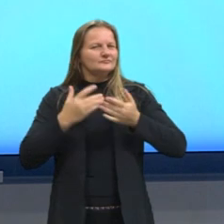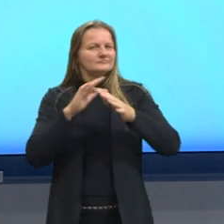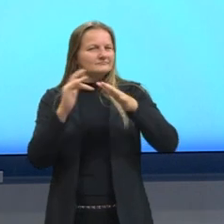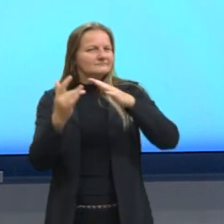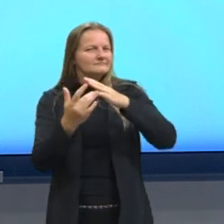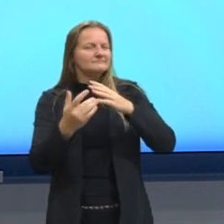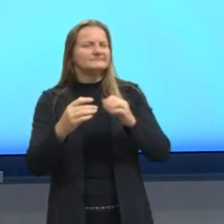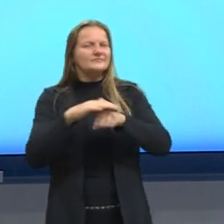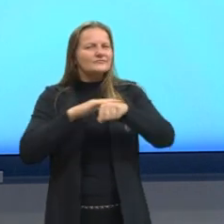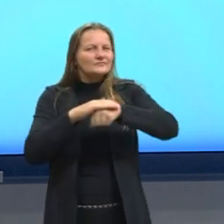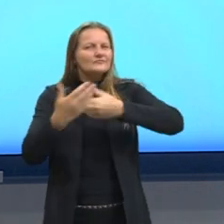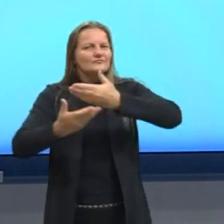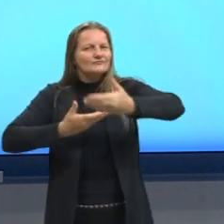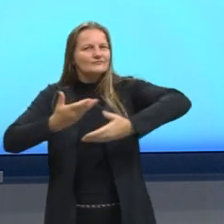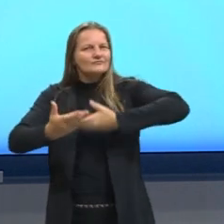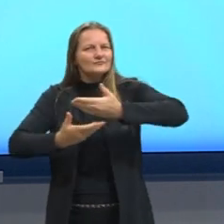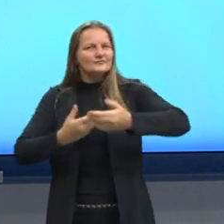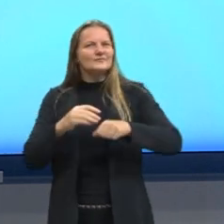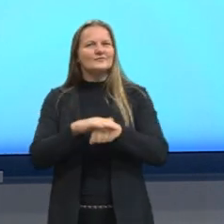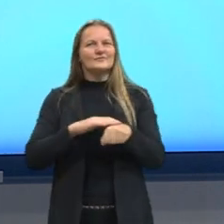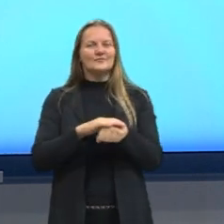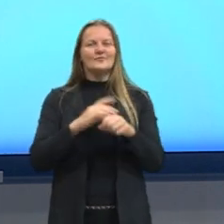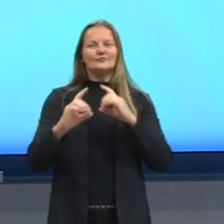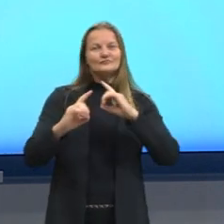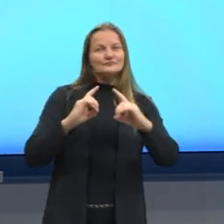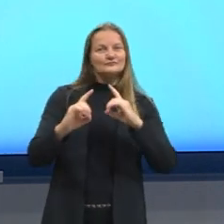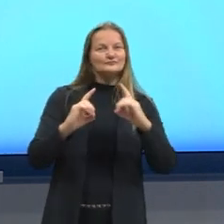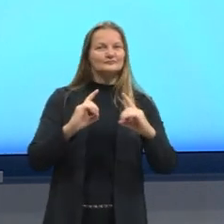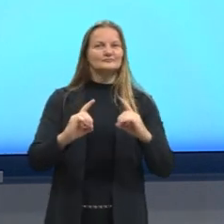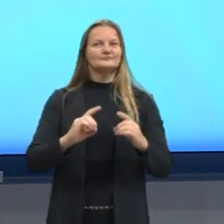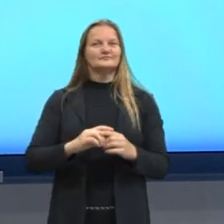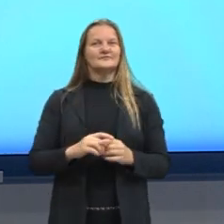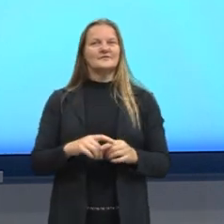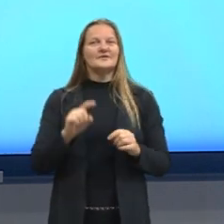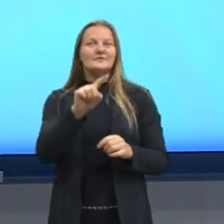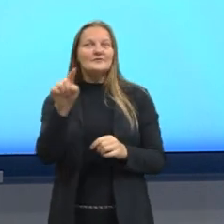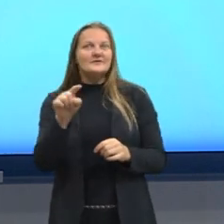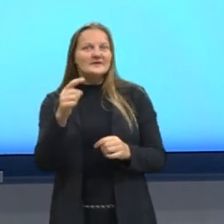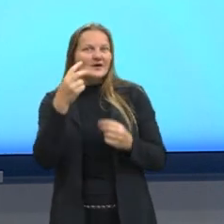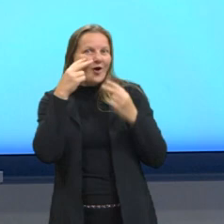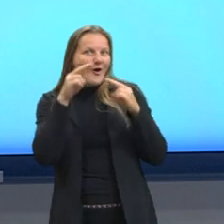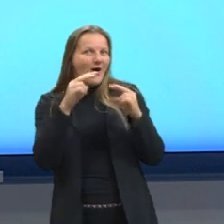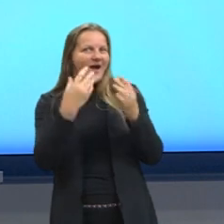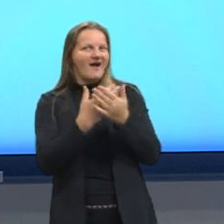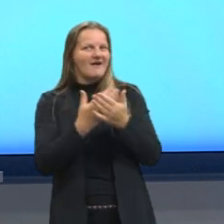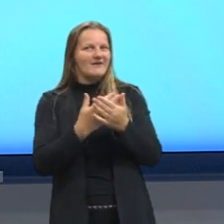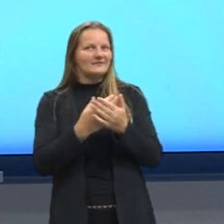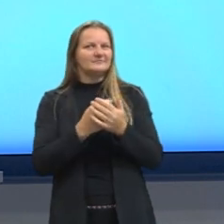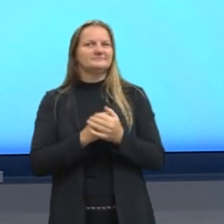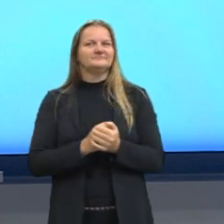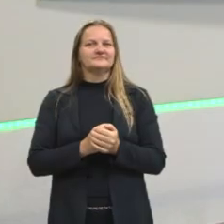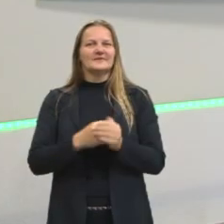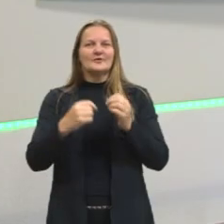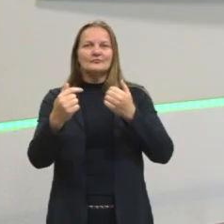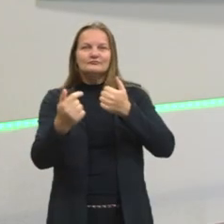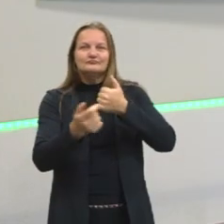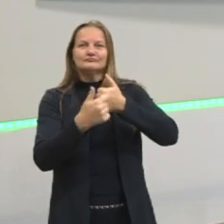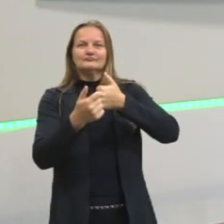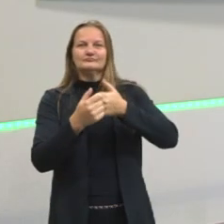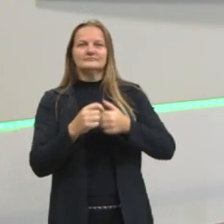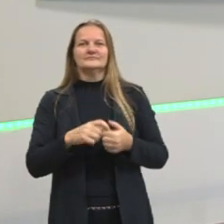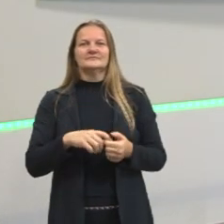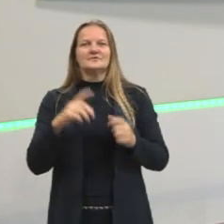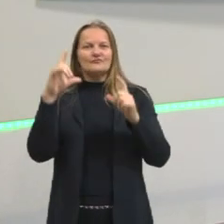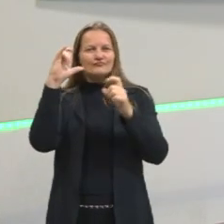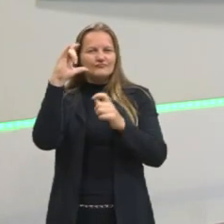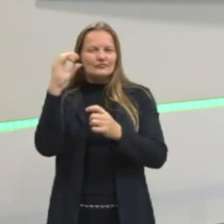contato né conversa e vamos estabelecer esse diálogo quando estiverem assistindo essa aula Marque no meu@aí no Instagram